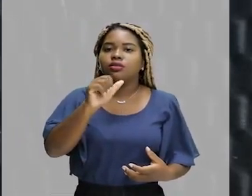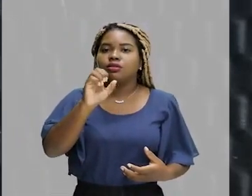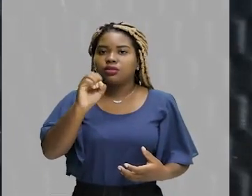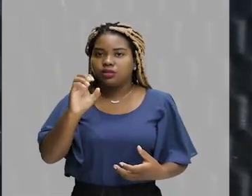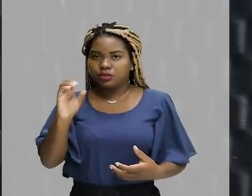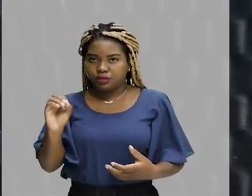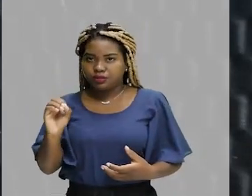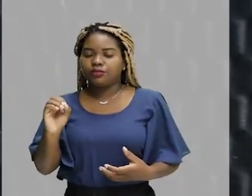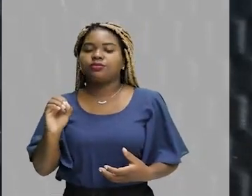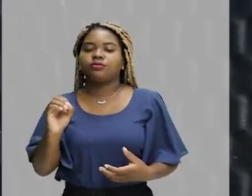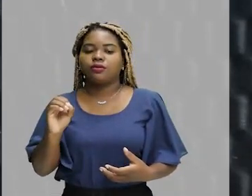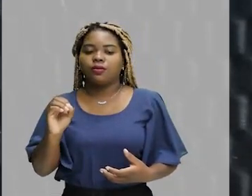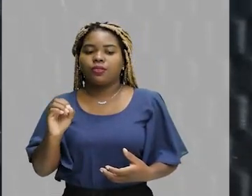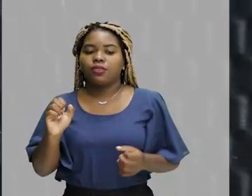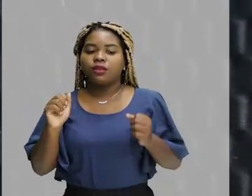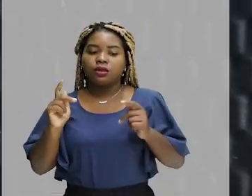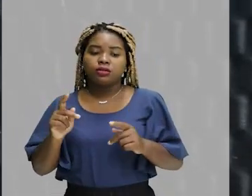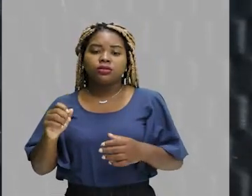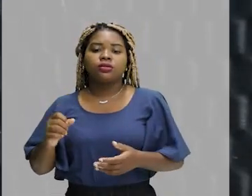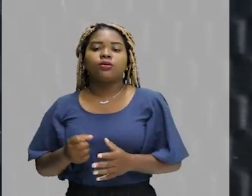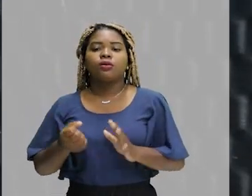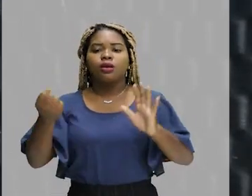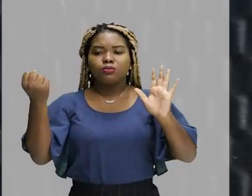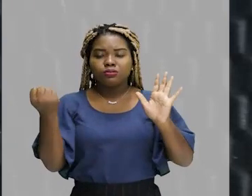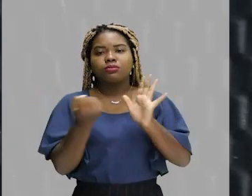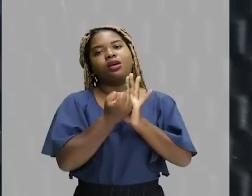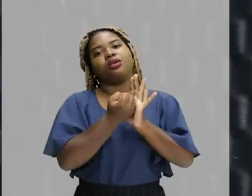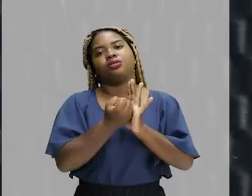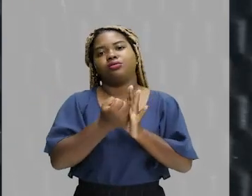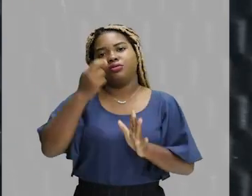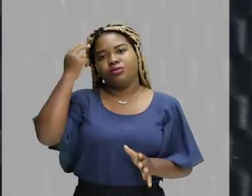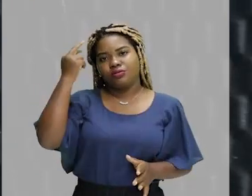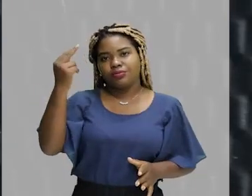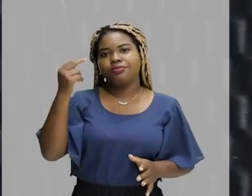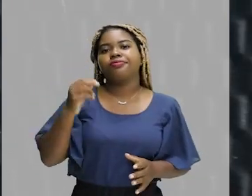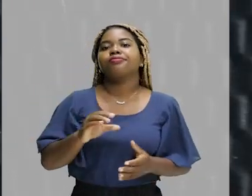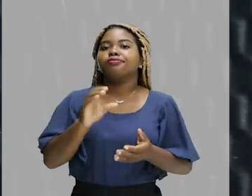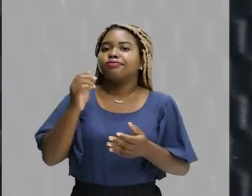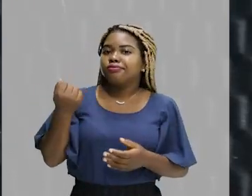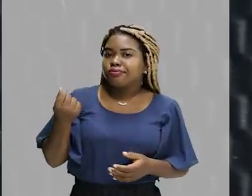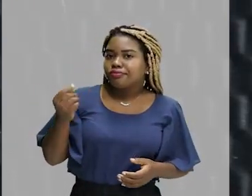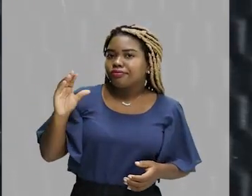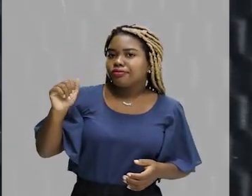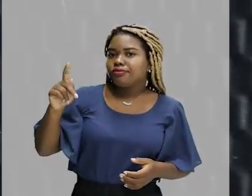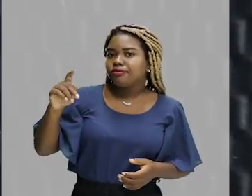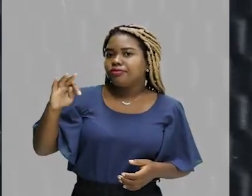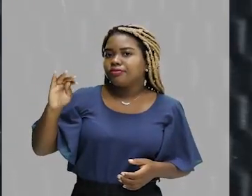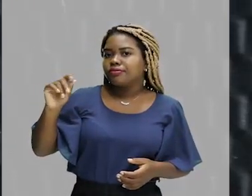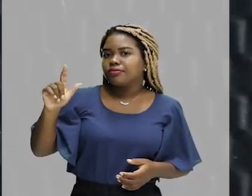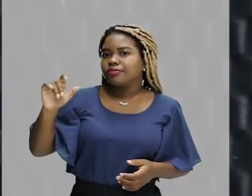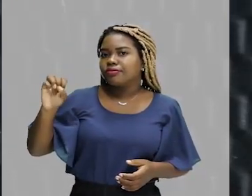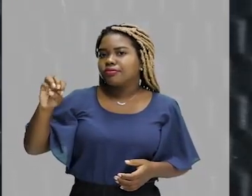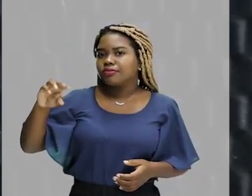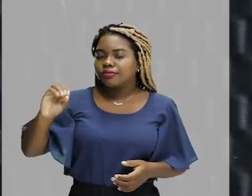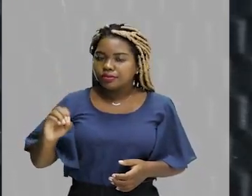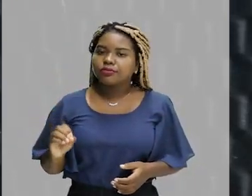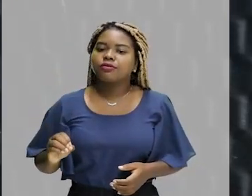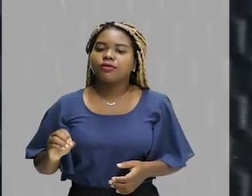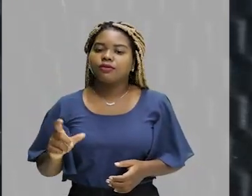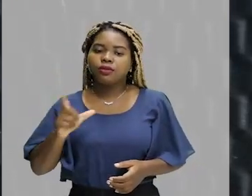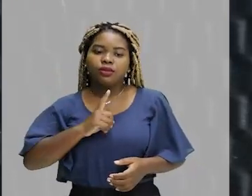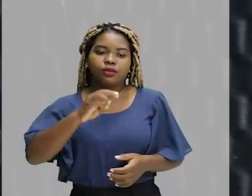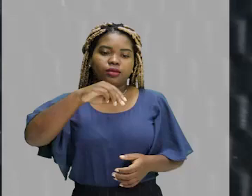que sem dúvida nenhuma é um marco na história do capitalismo. Okay? A invenção tecnológica da máquina, trazendo a indústria, ou